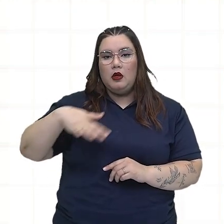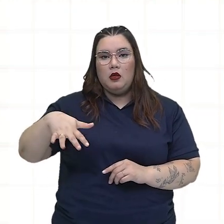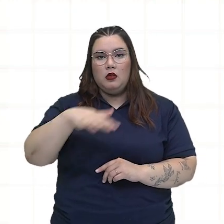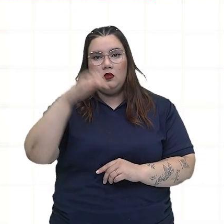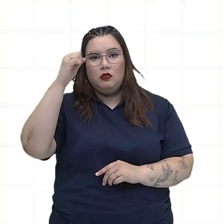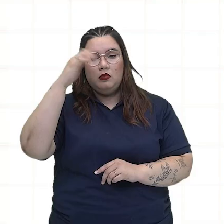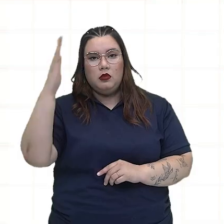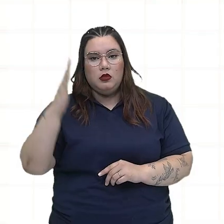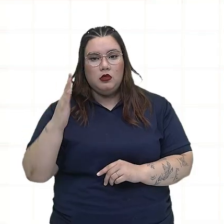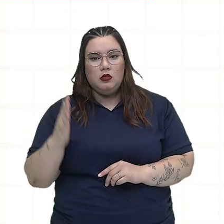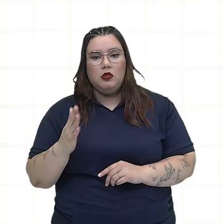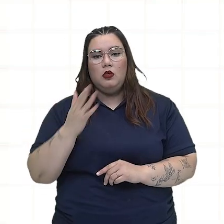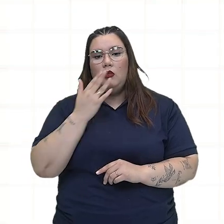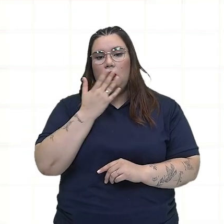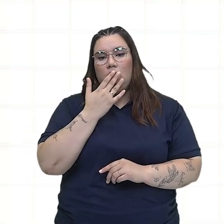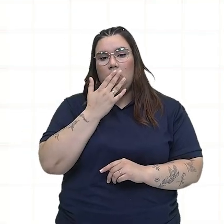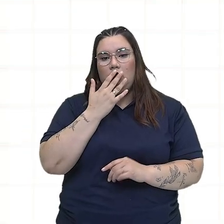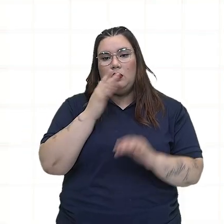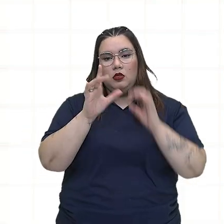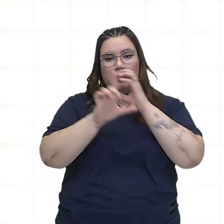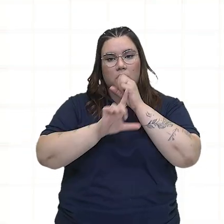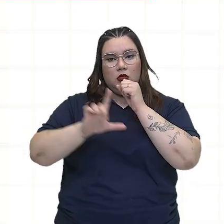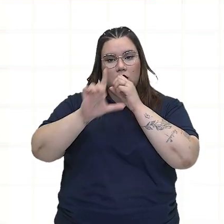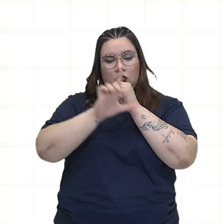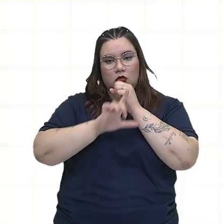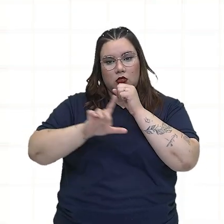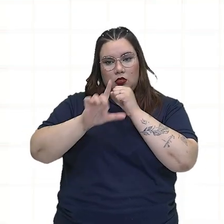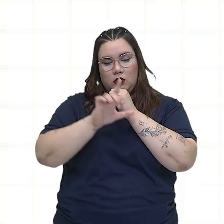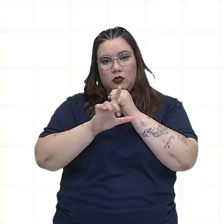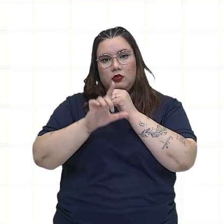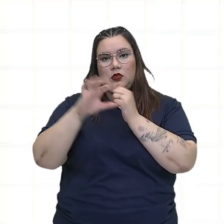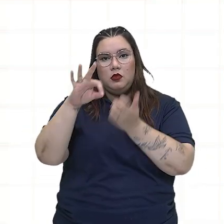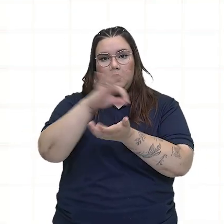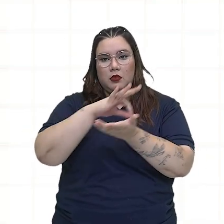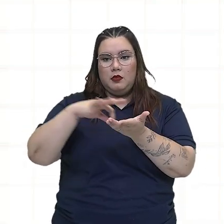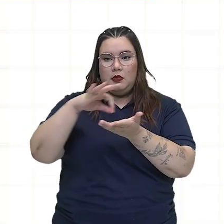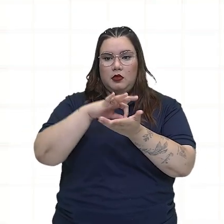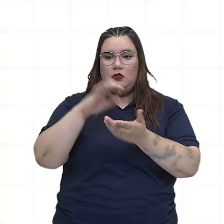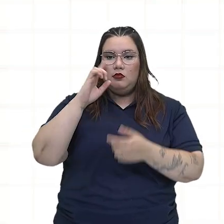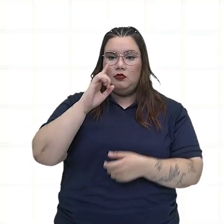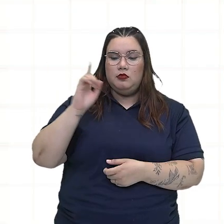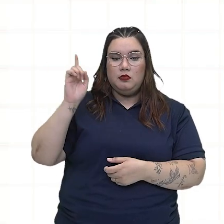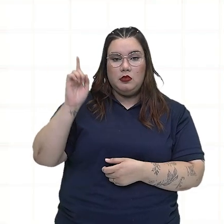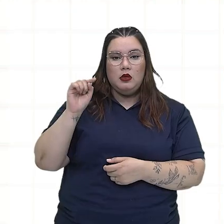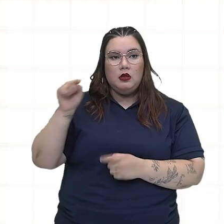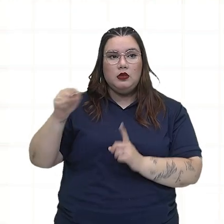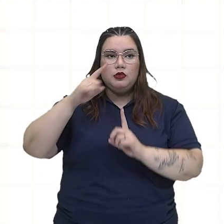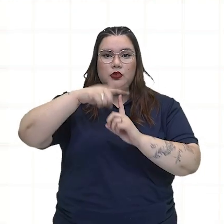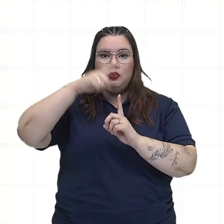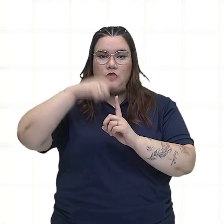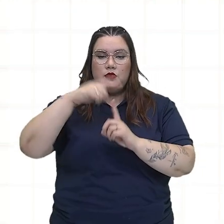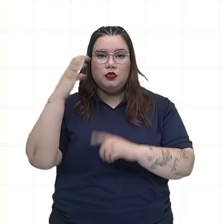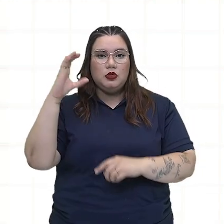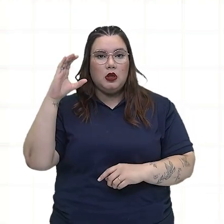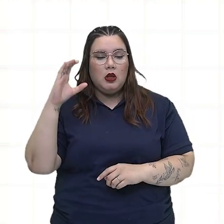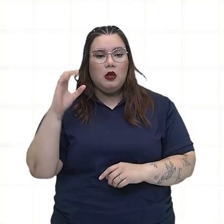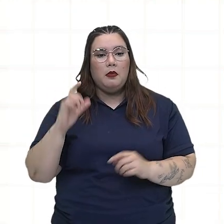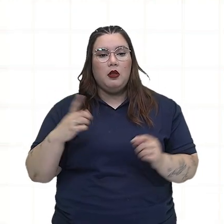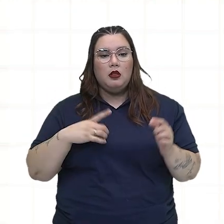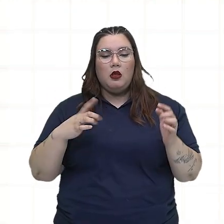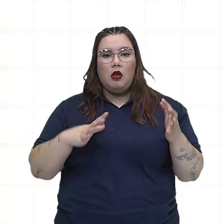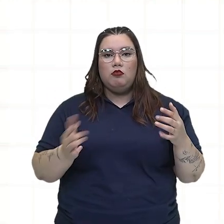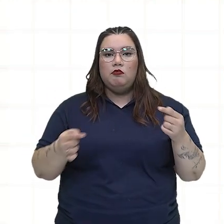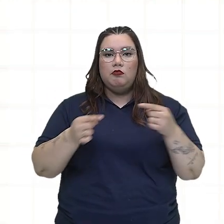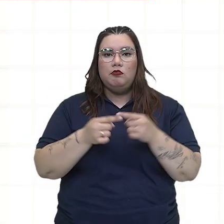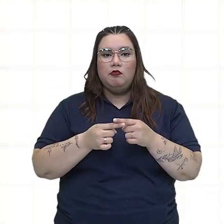no território brasileiro, identificada pela cor laranja no nosso mapa. Esse tipo climático